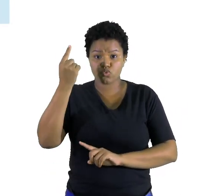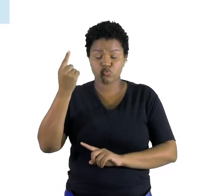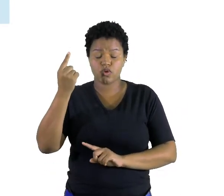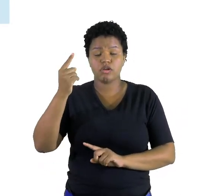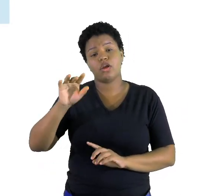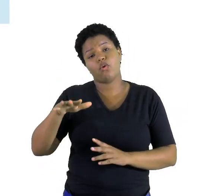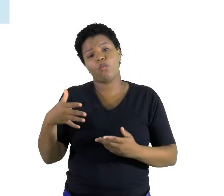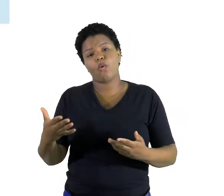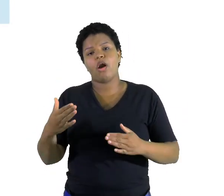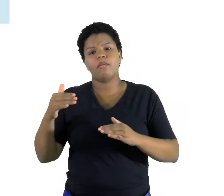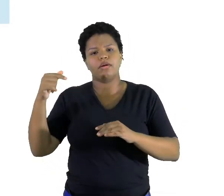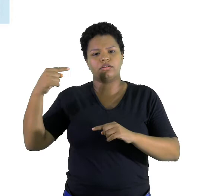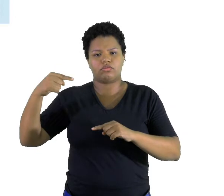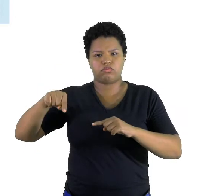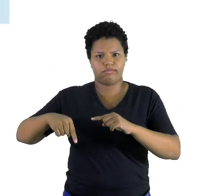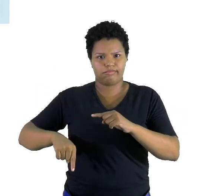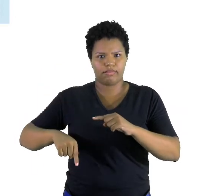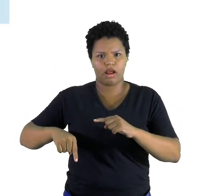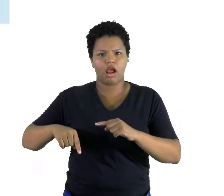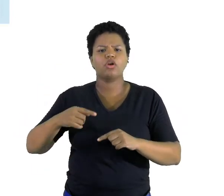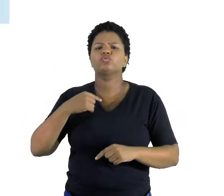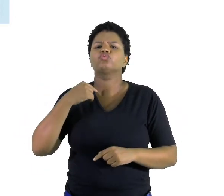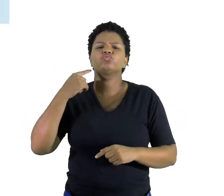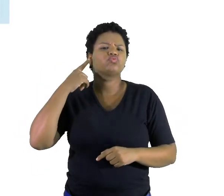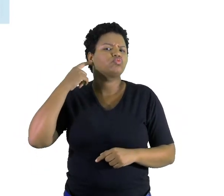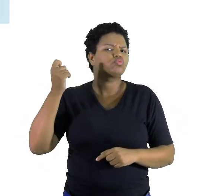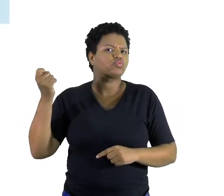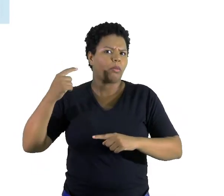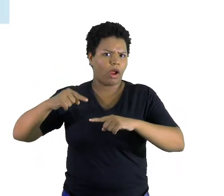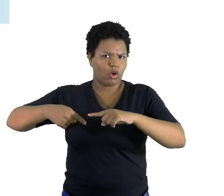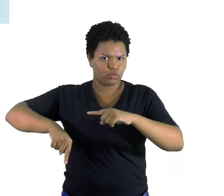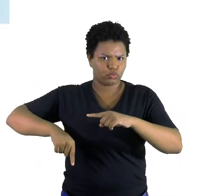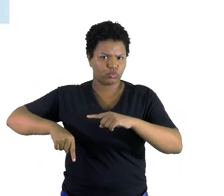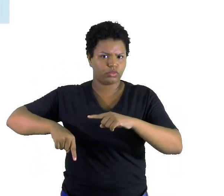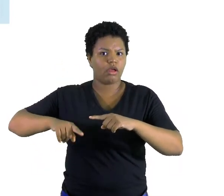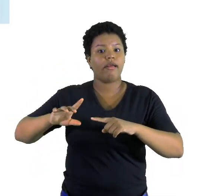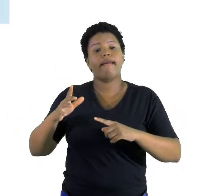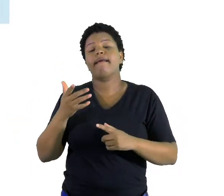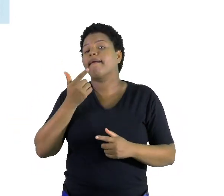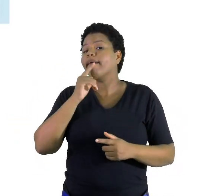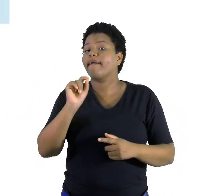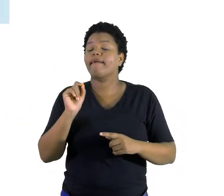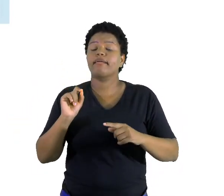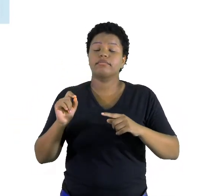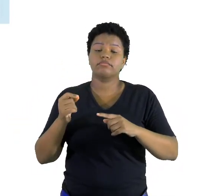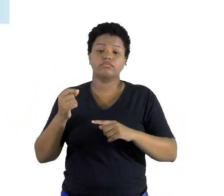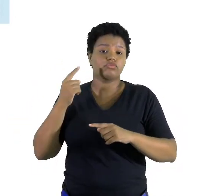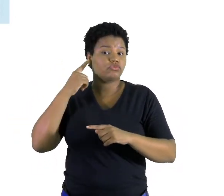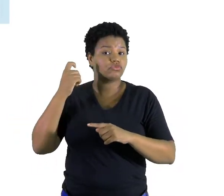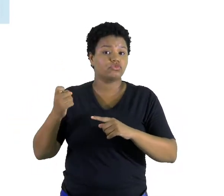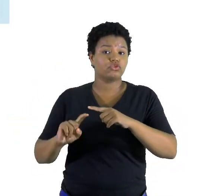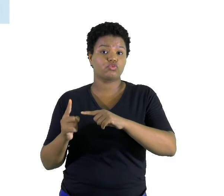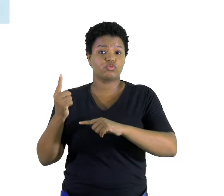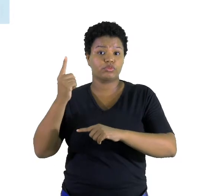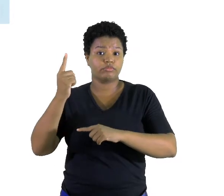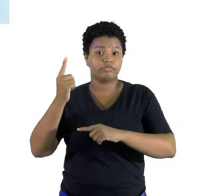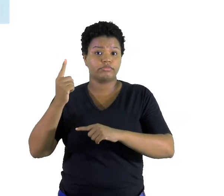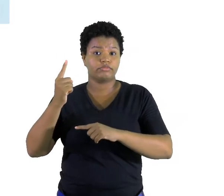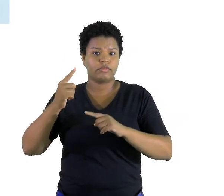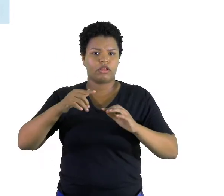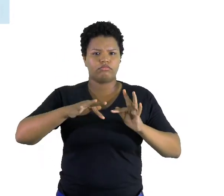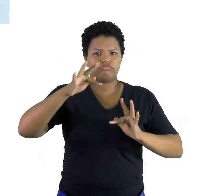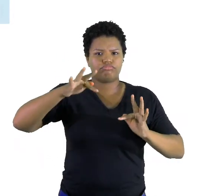fala. Quem é que tem um som mais agudo? Quem é que tem um som mais grave? E aí? Quem vai estar na alta frequência e na